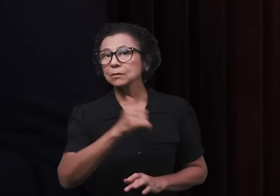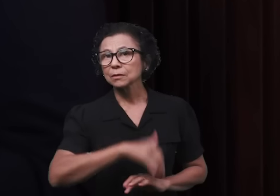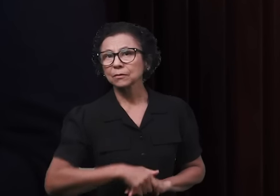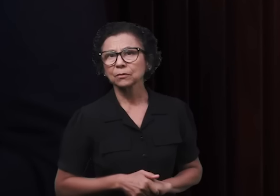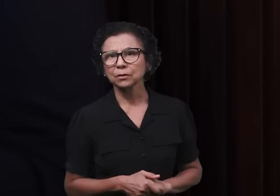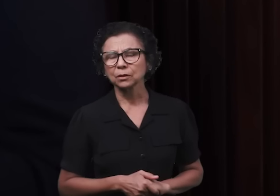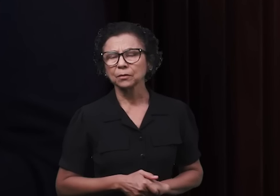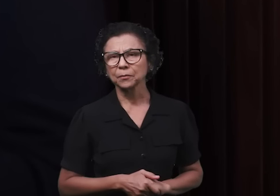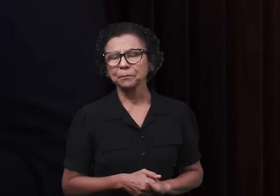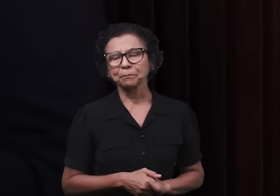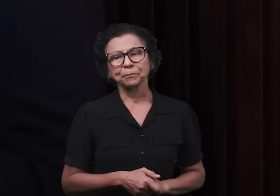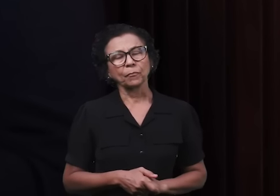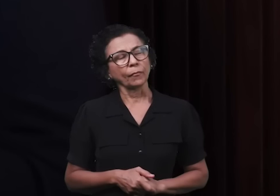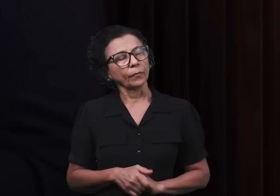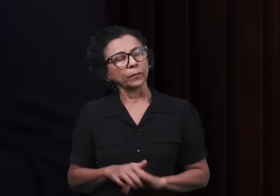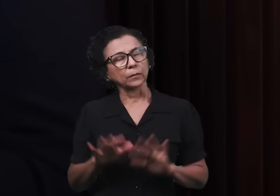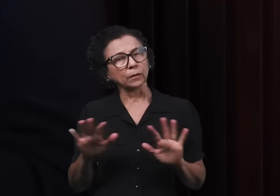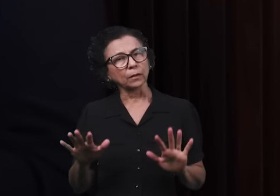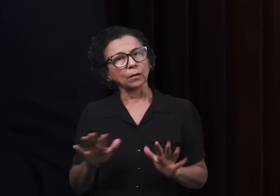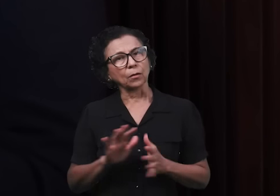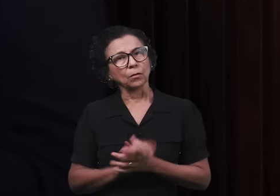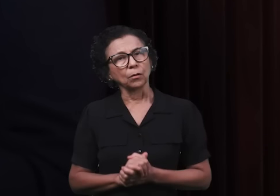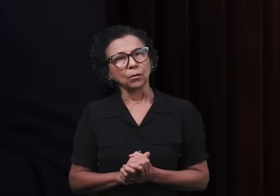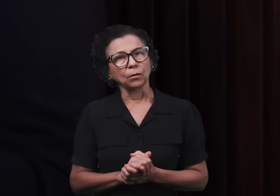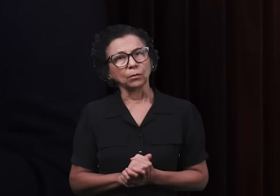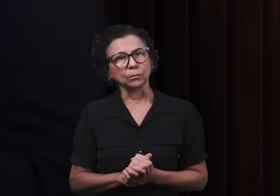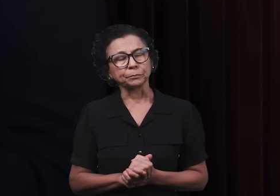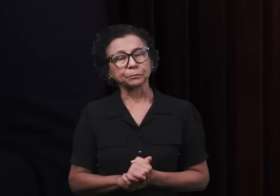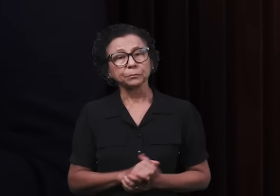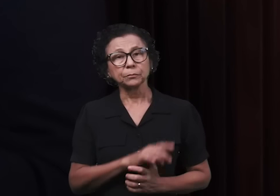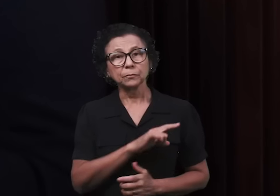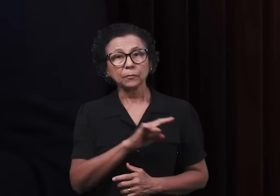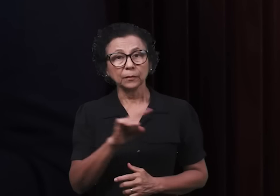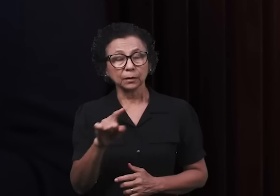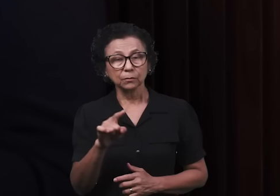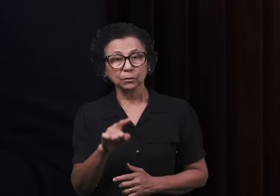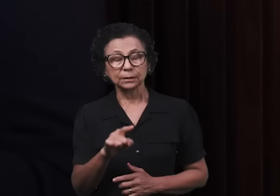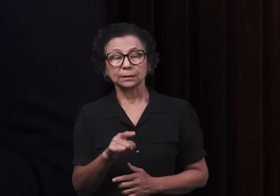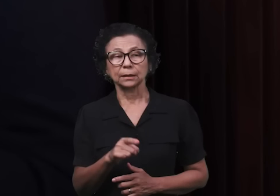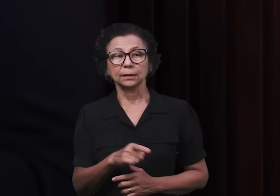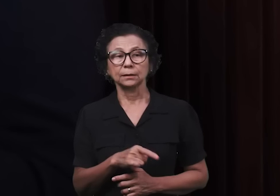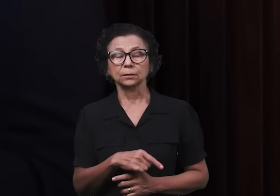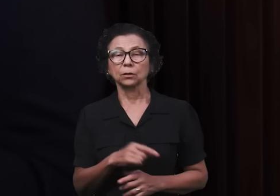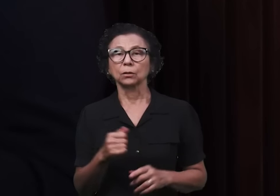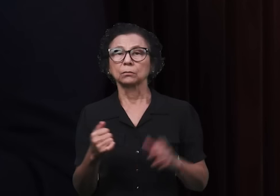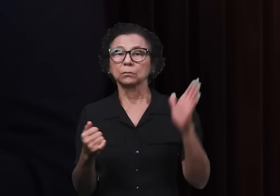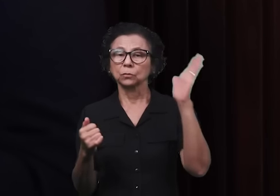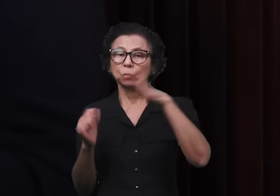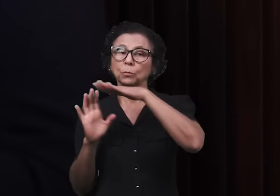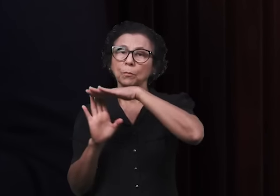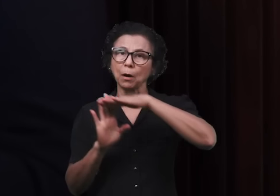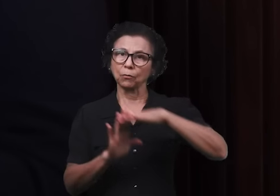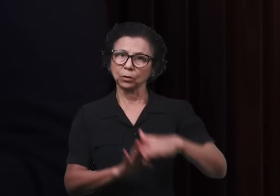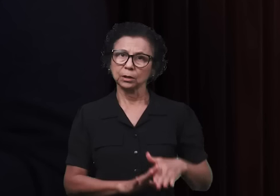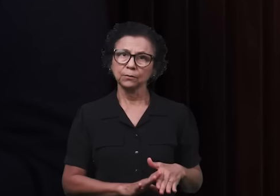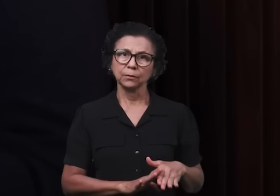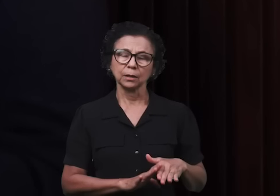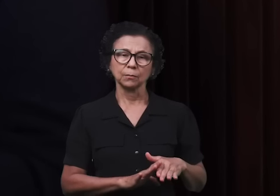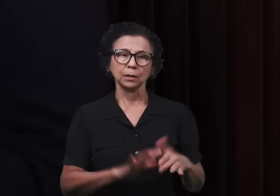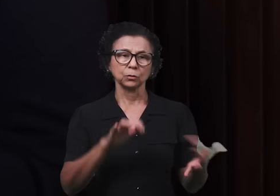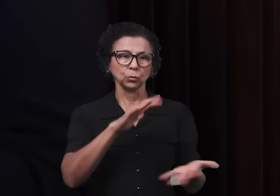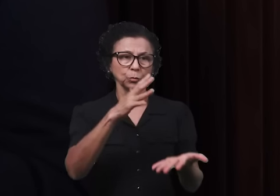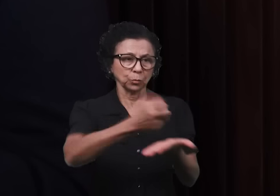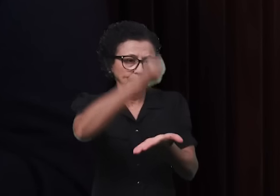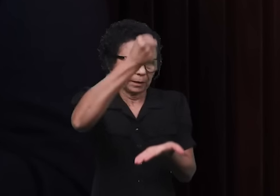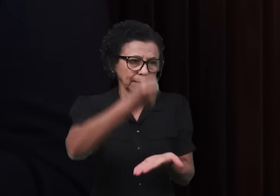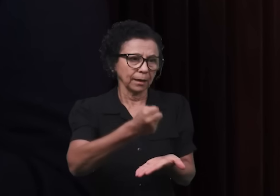olha, não vos peço que tireis do mundo, o Senhor diz, mas que livres do mal. Então nós estamos neste mundo,